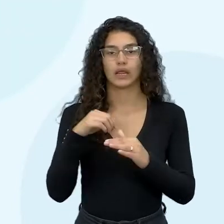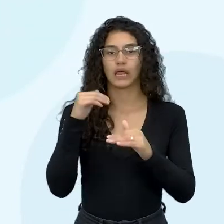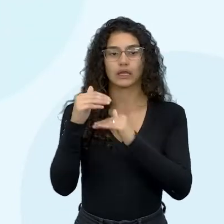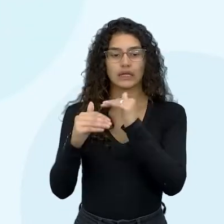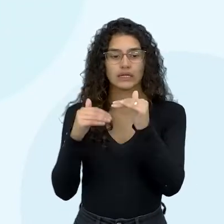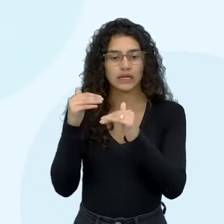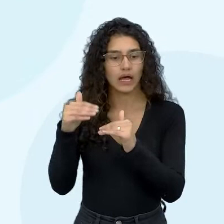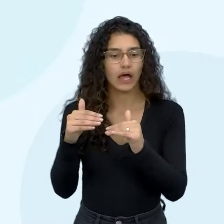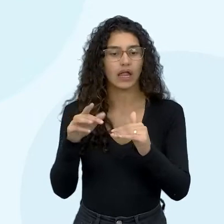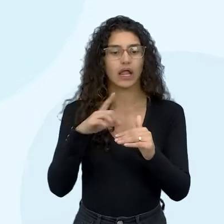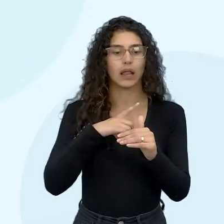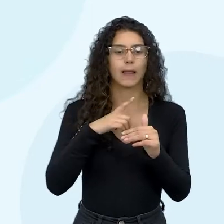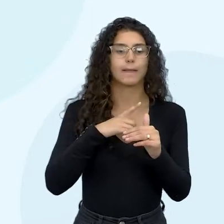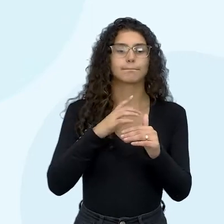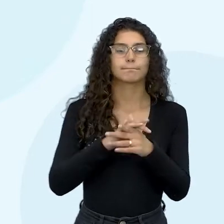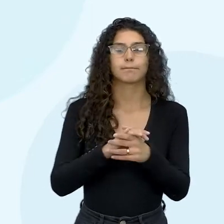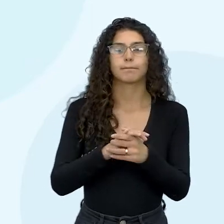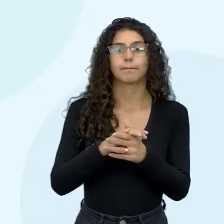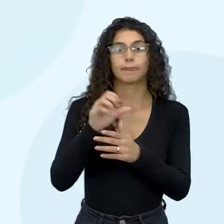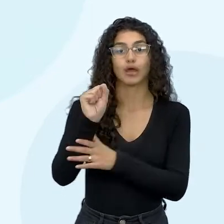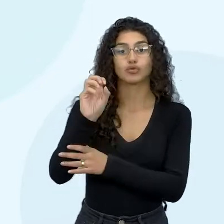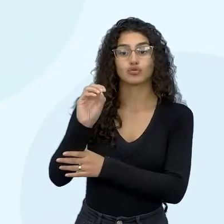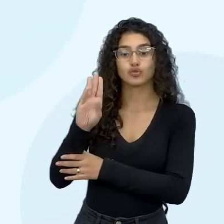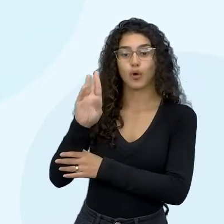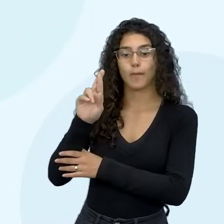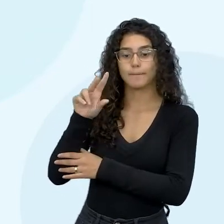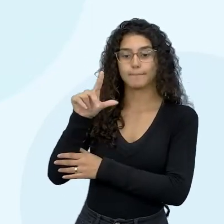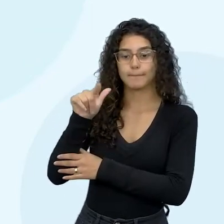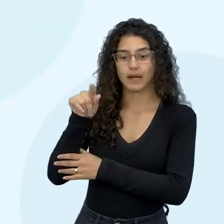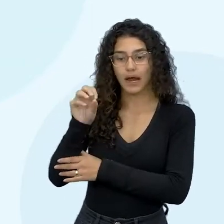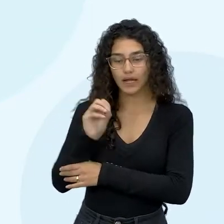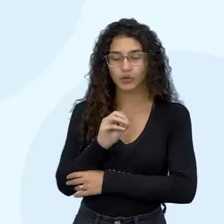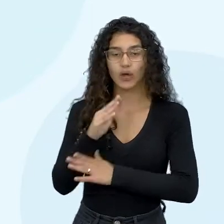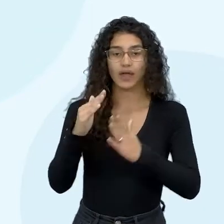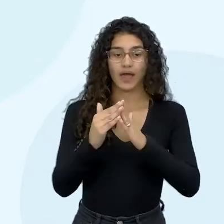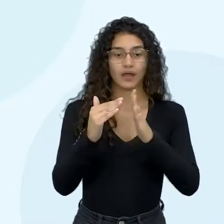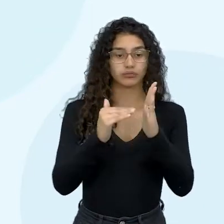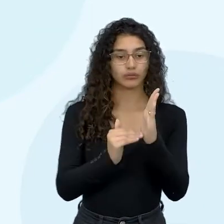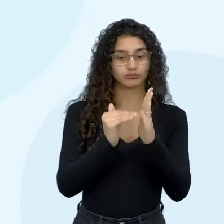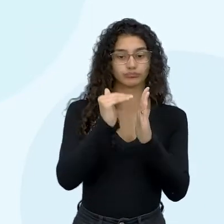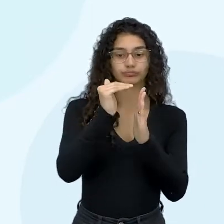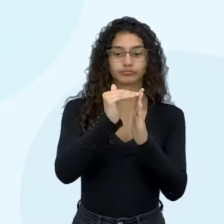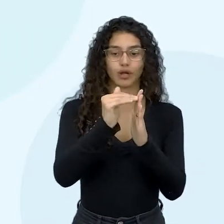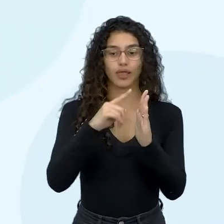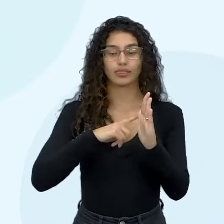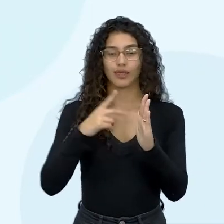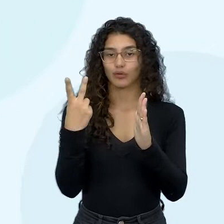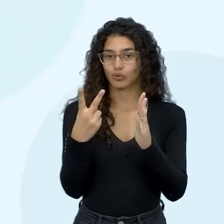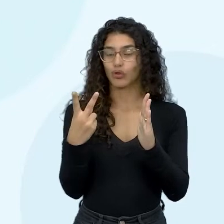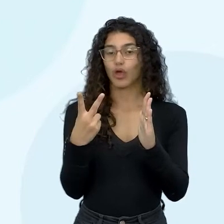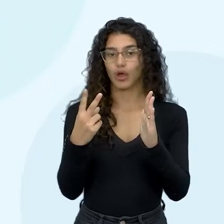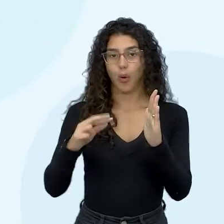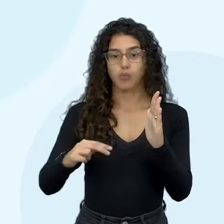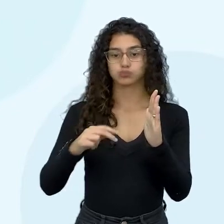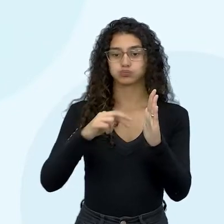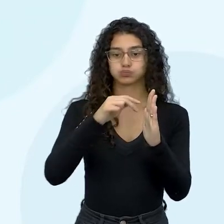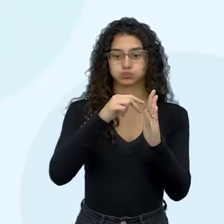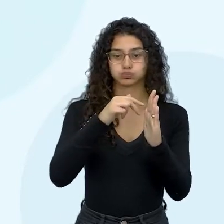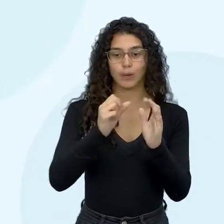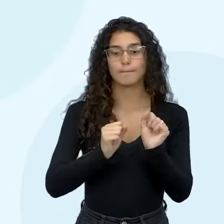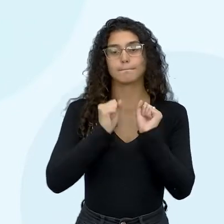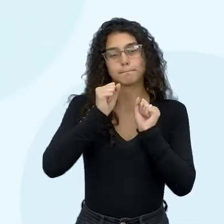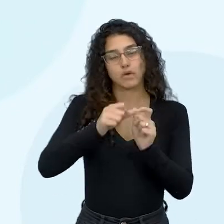o sobrado, por mais que a casa ela fique com 2 andares, né? Ela tem a escada, né? E acidentes